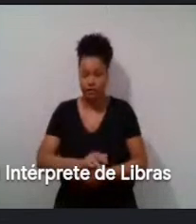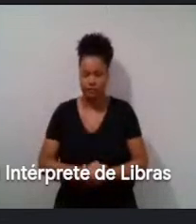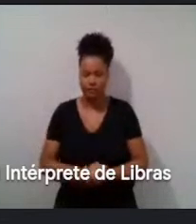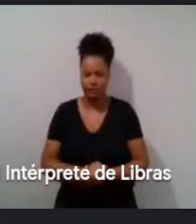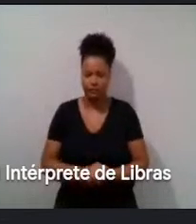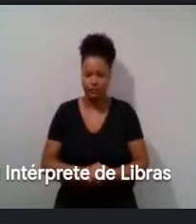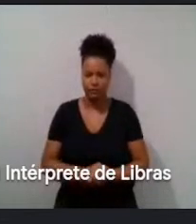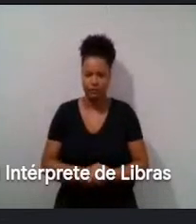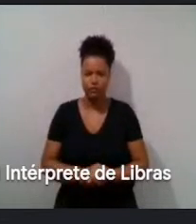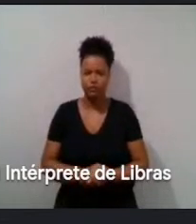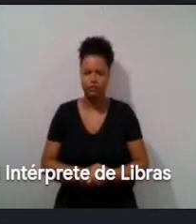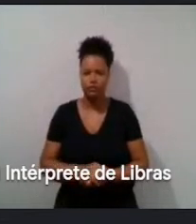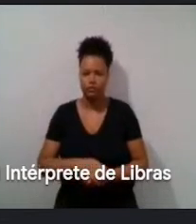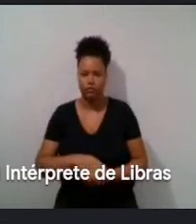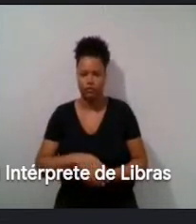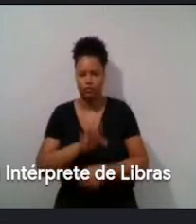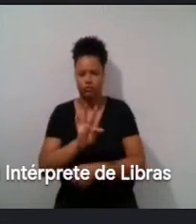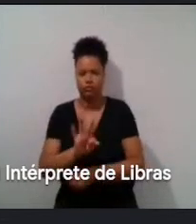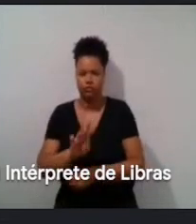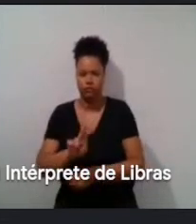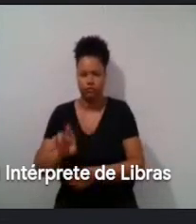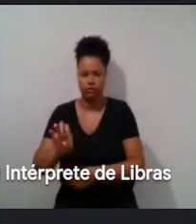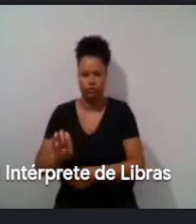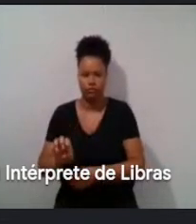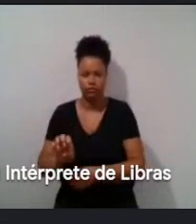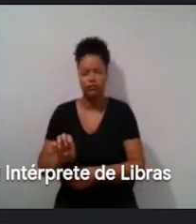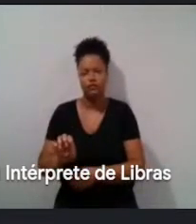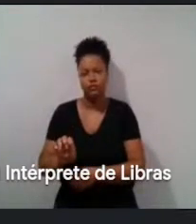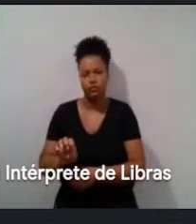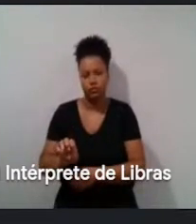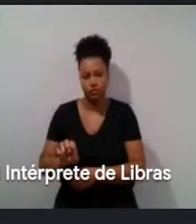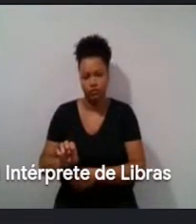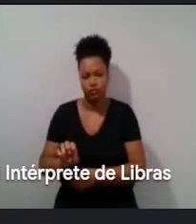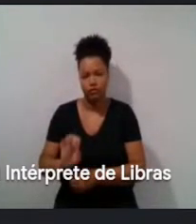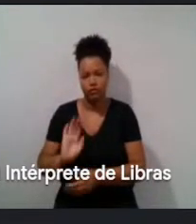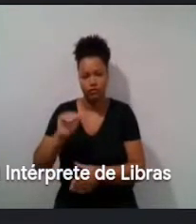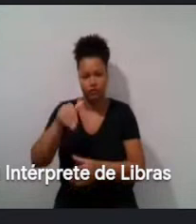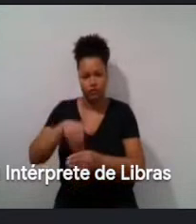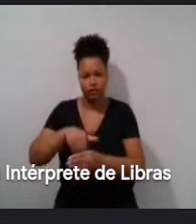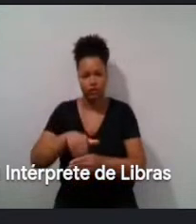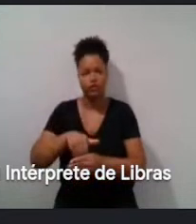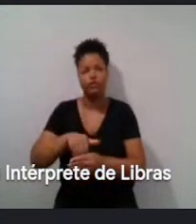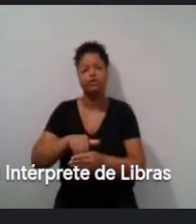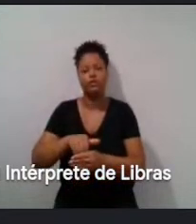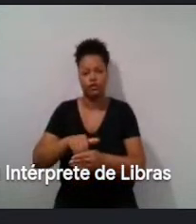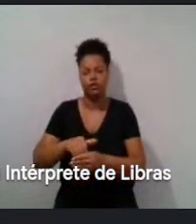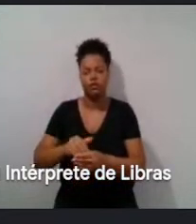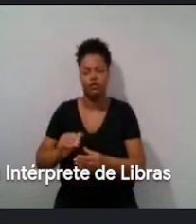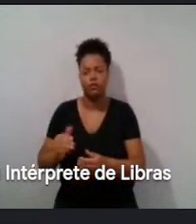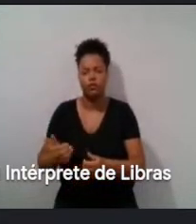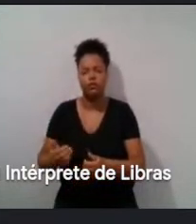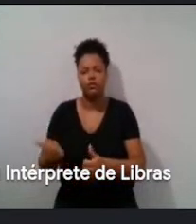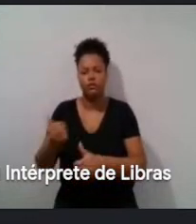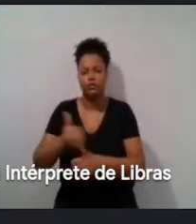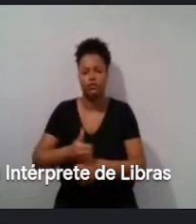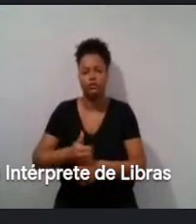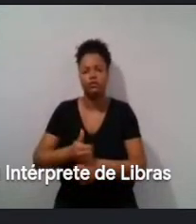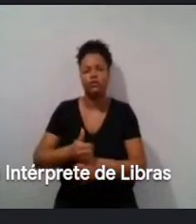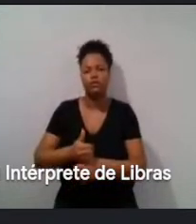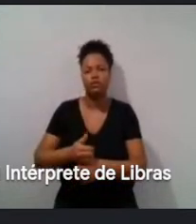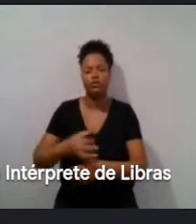O Tribunal Regional Eleitoral vota por designar para exercer a função de juiz eleitoral da 20ª Zona